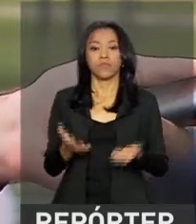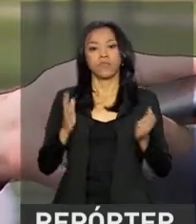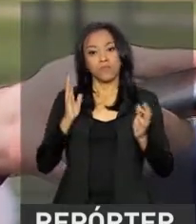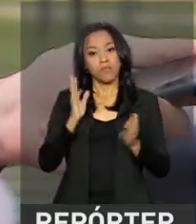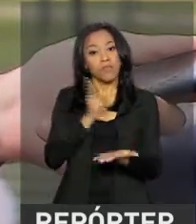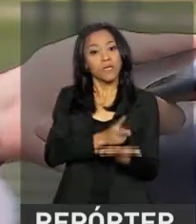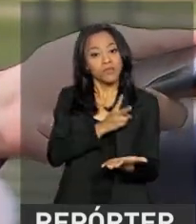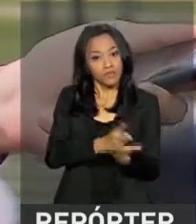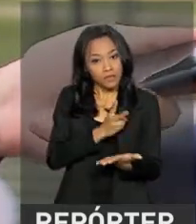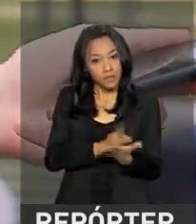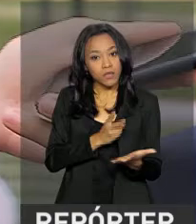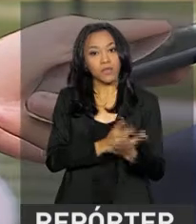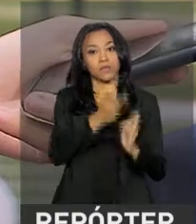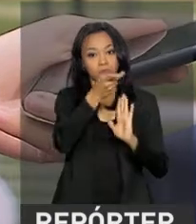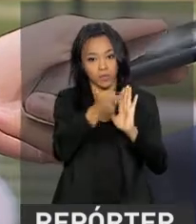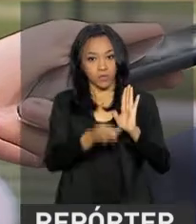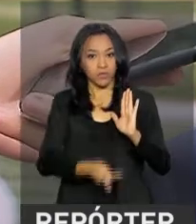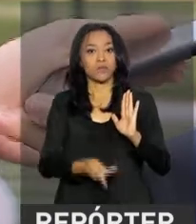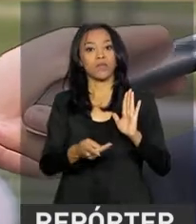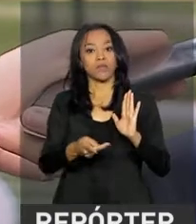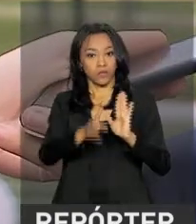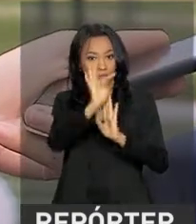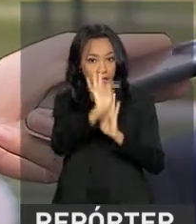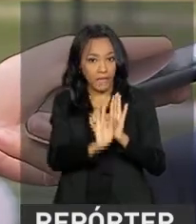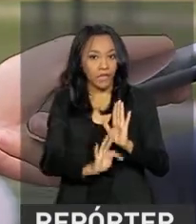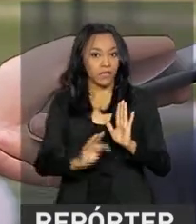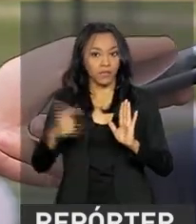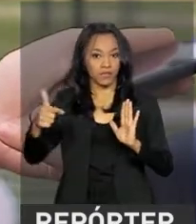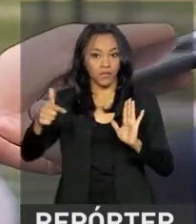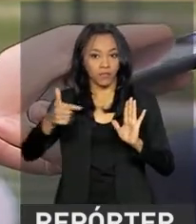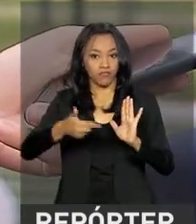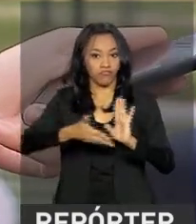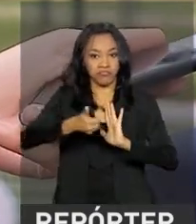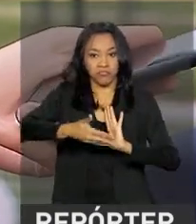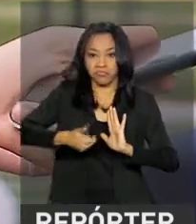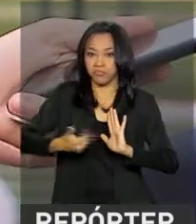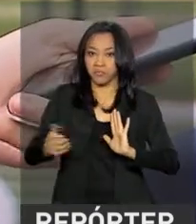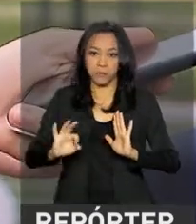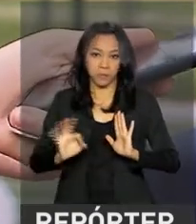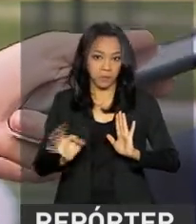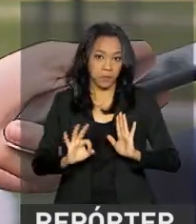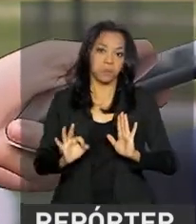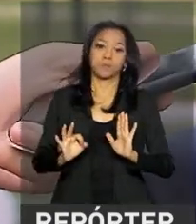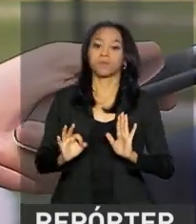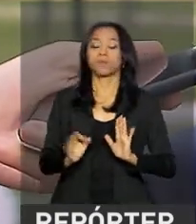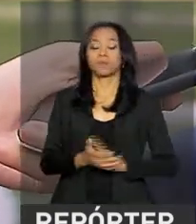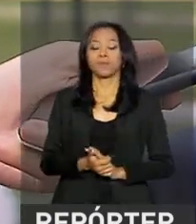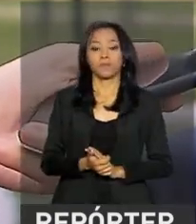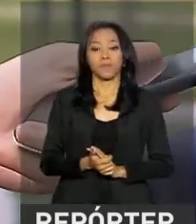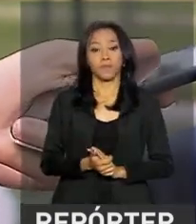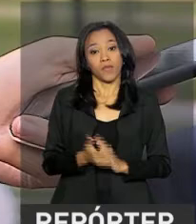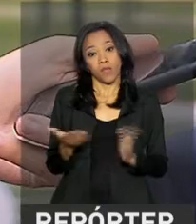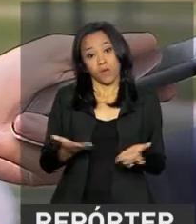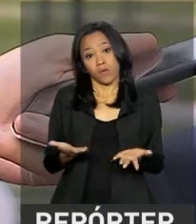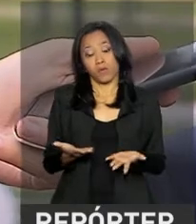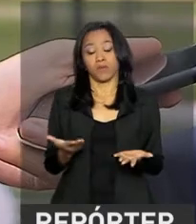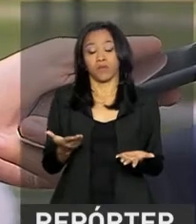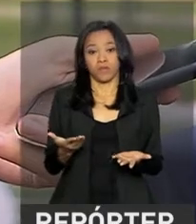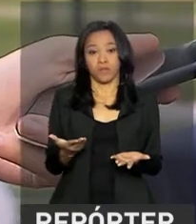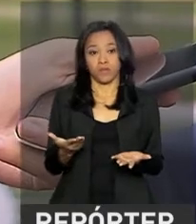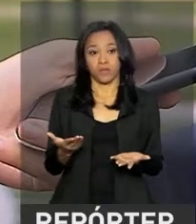manter o projeto um está hoje né ô ô ô substitutivo agora estamos